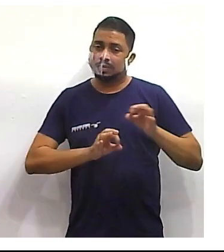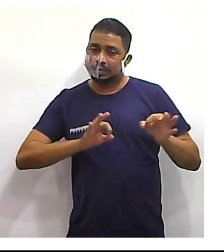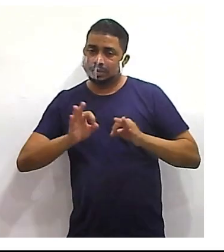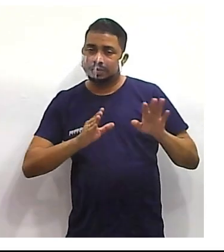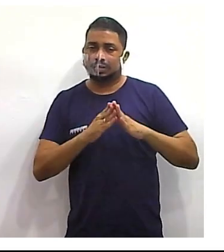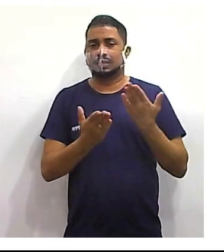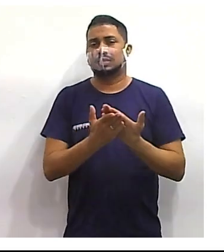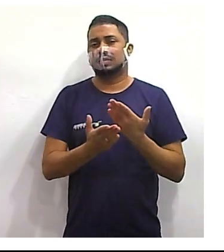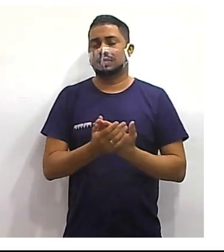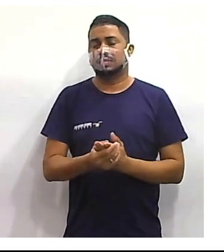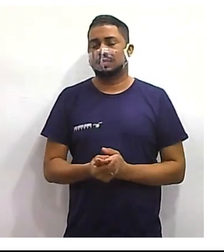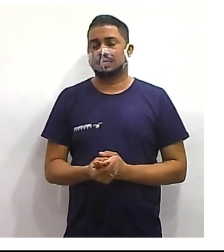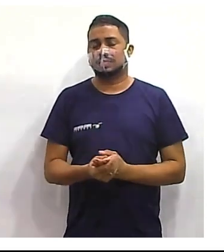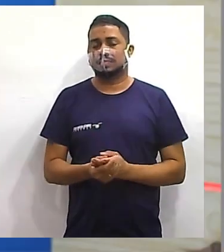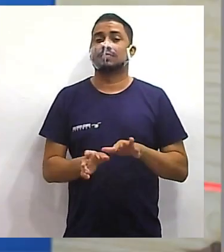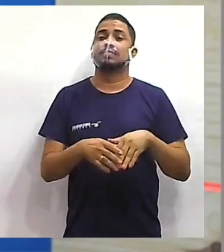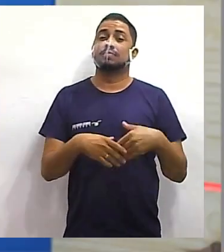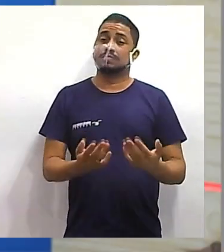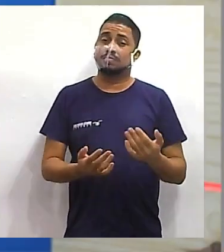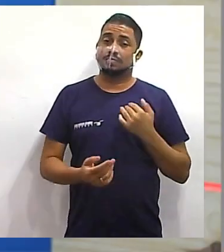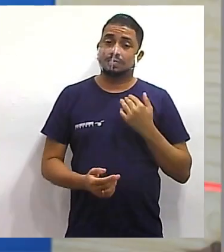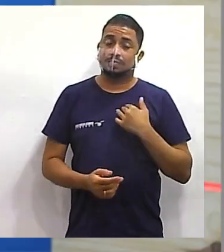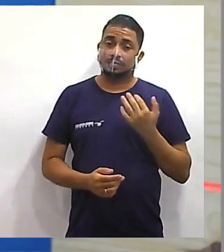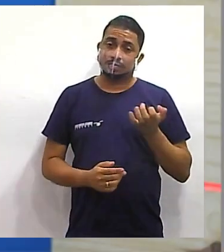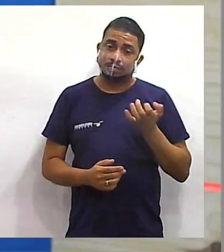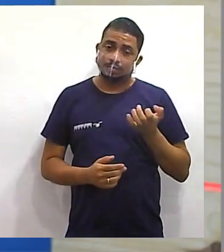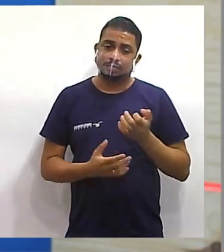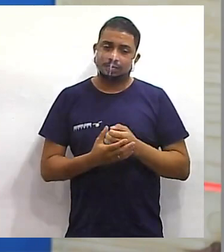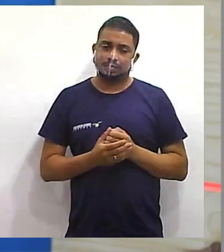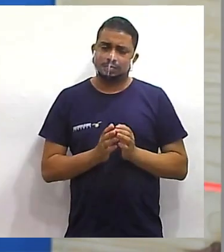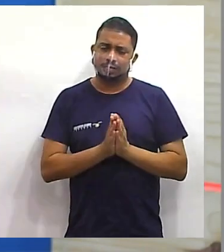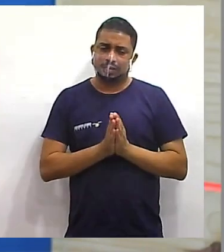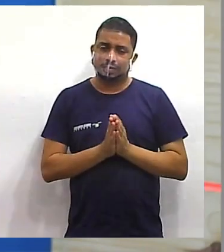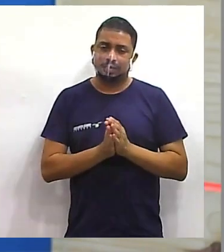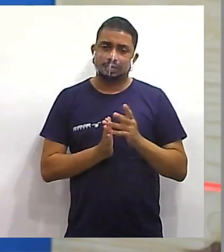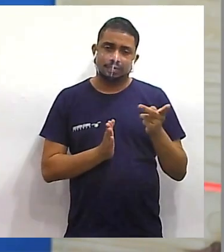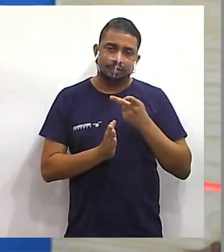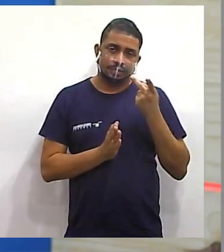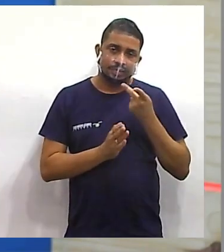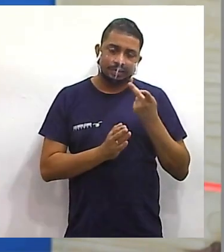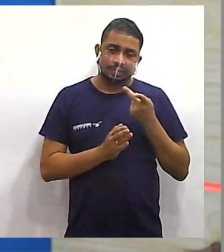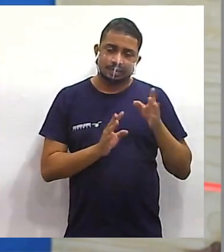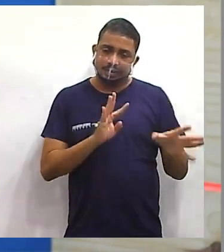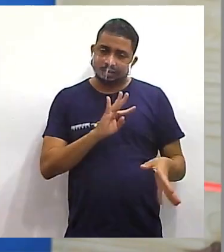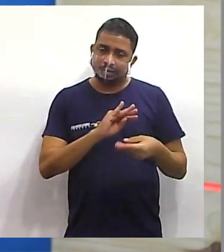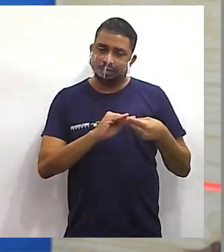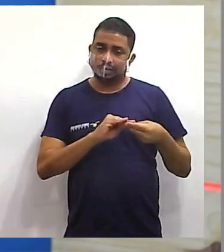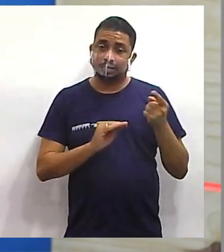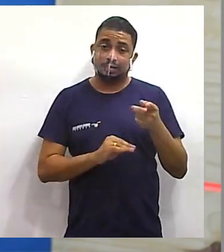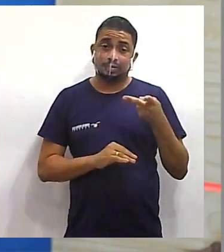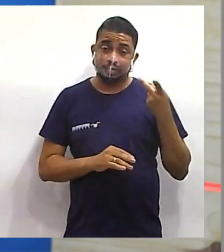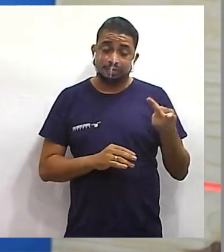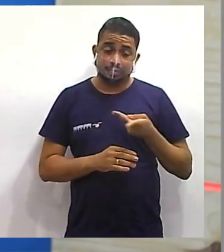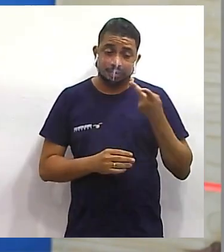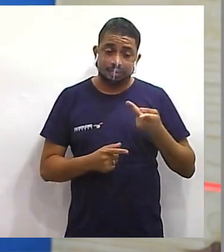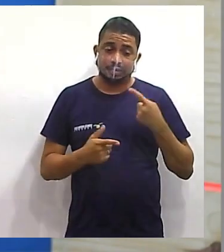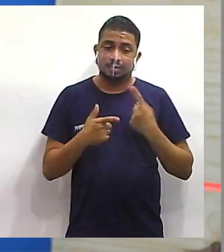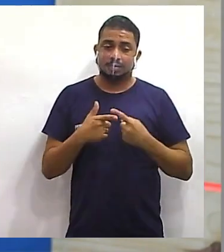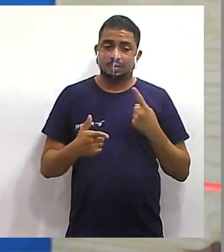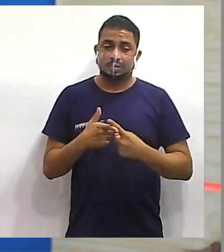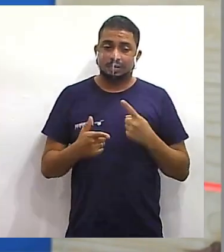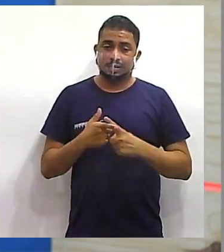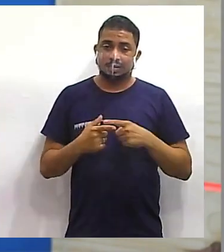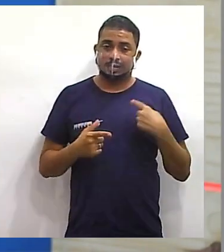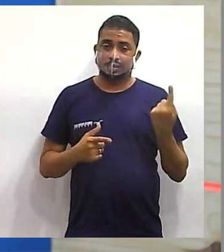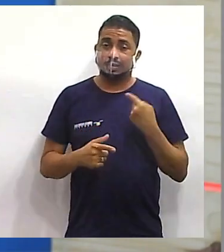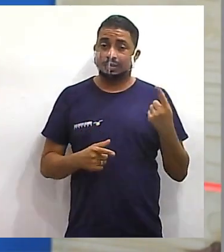aí, eu quero fazer, você me permite fazer um recorte na sua fala, porque a gente